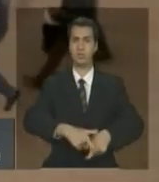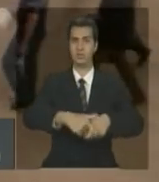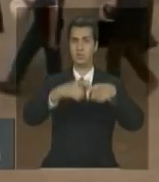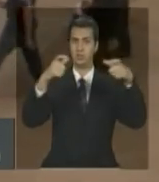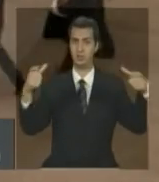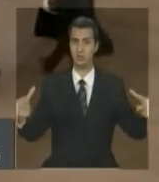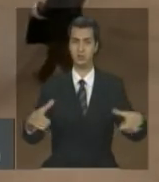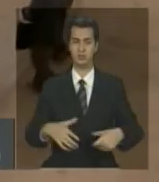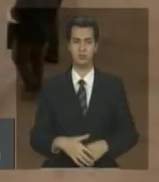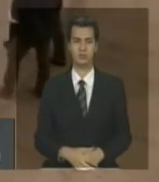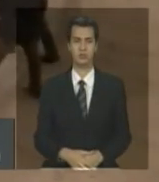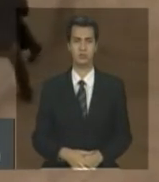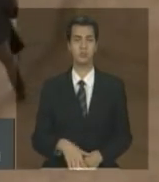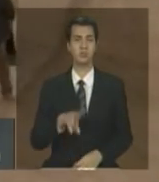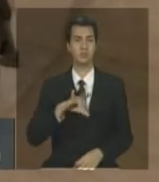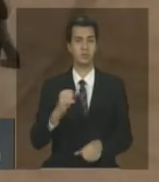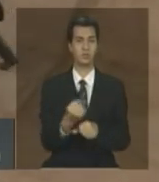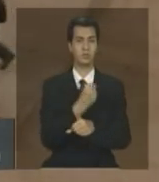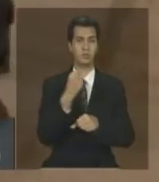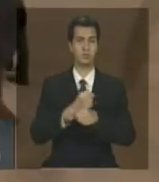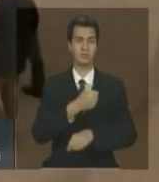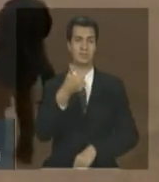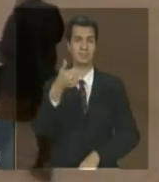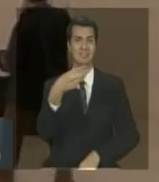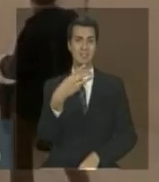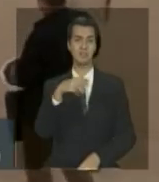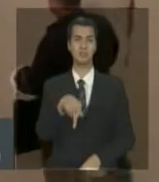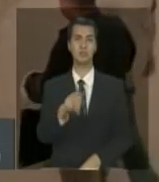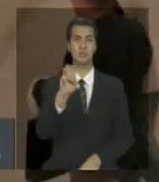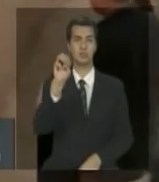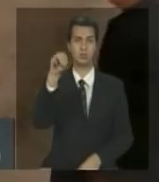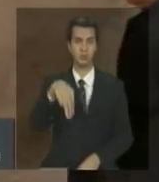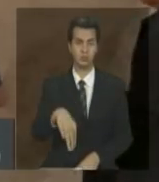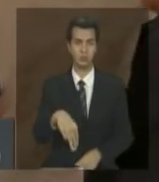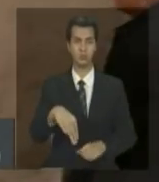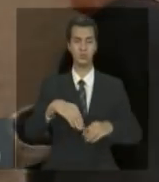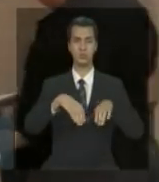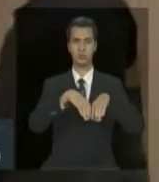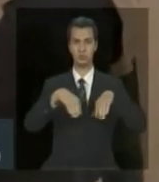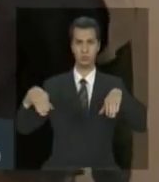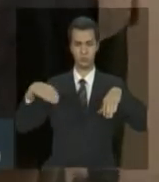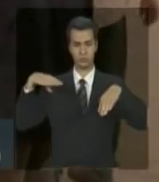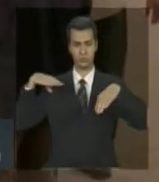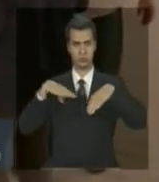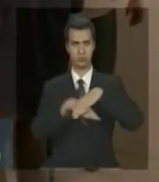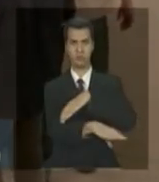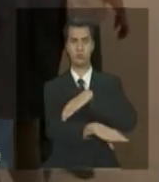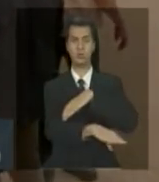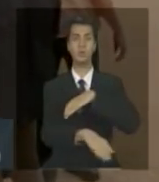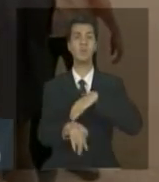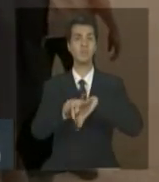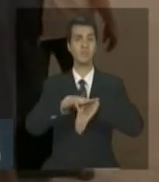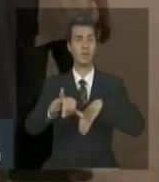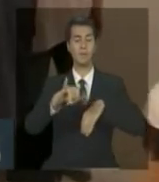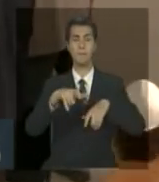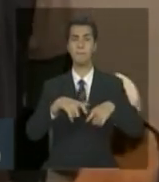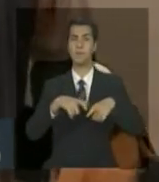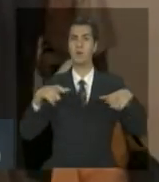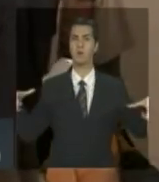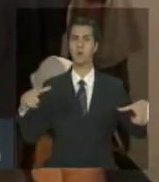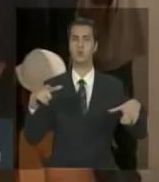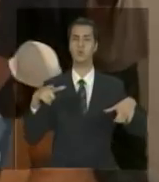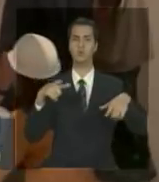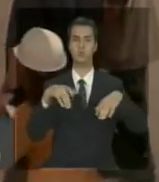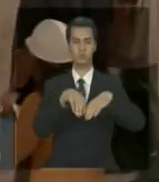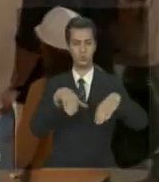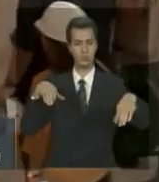ser aí construídos 13 quilômetros de túnel nesse mesmo projeto. Será o maior túnel da América Latina.